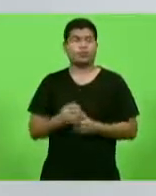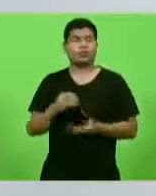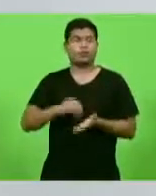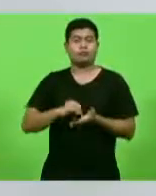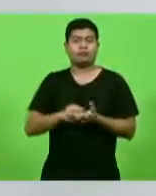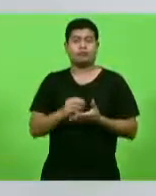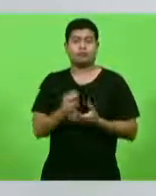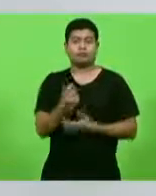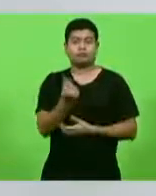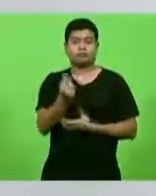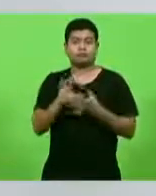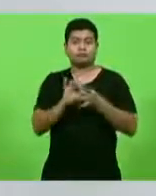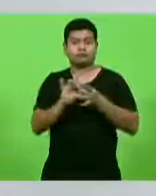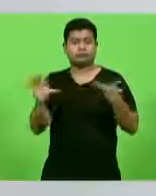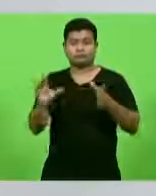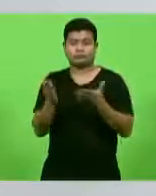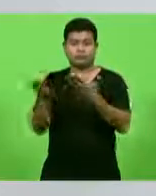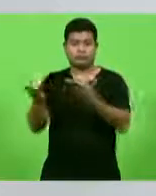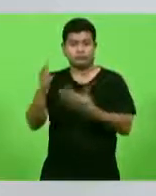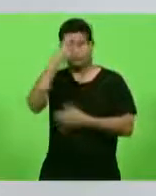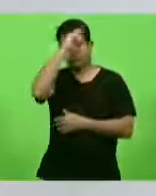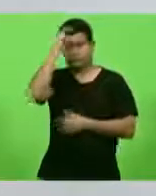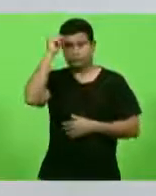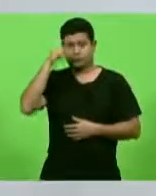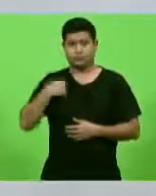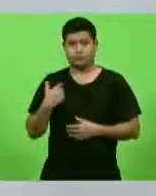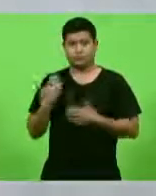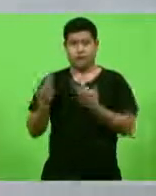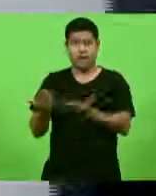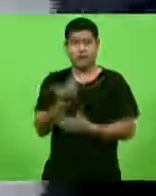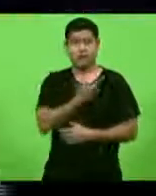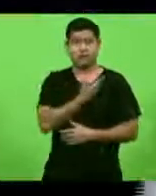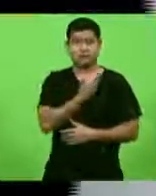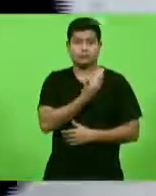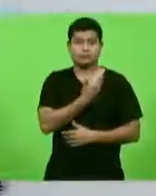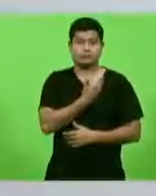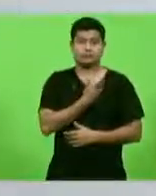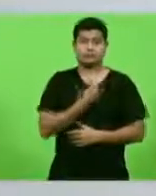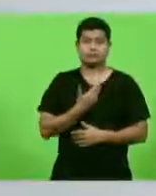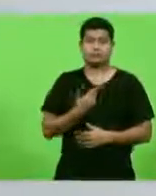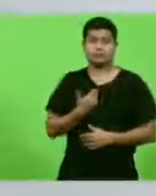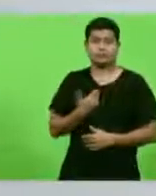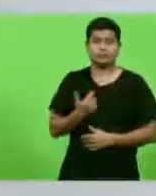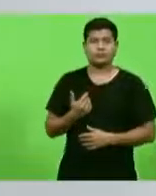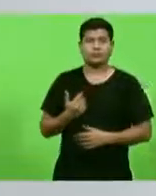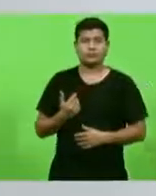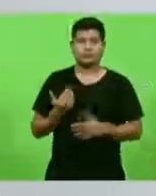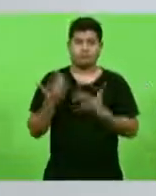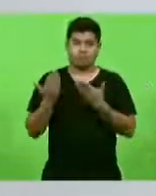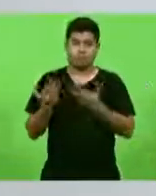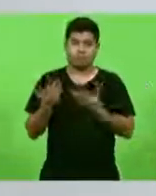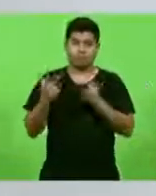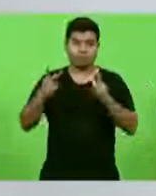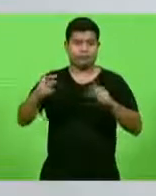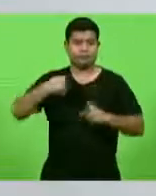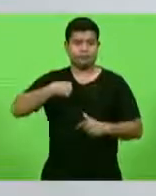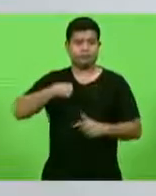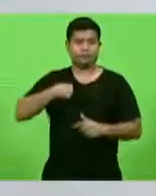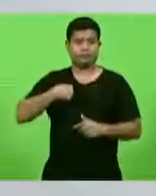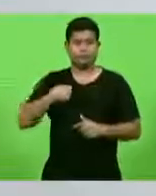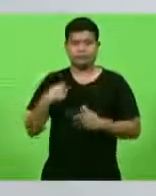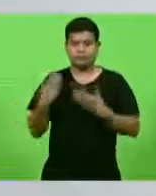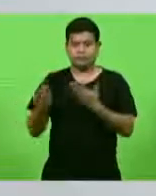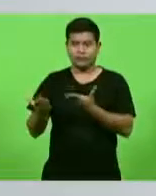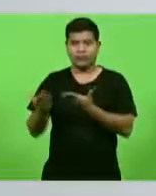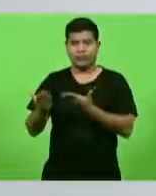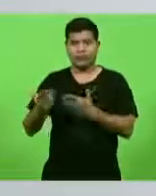está disponível para a Prefeitura de Blumenau. E o colega lá de Blumenau, o Guerreiro, lá de Blumenau também, como eu, deputado Ricardo